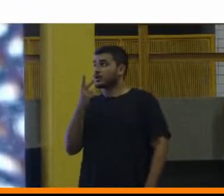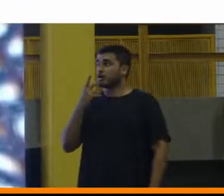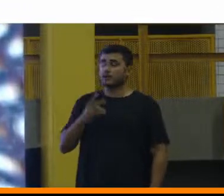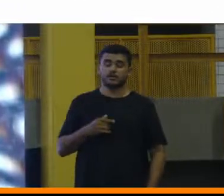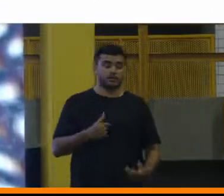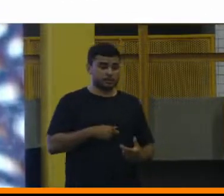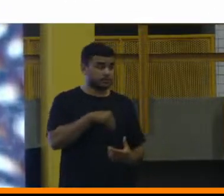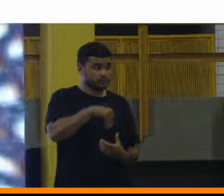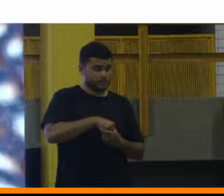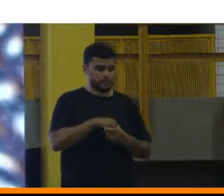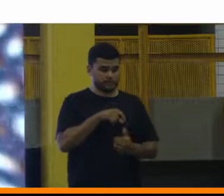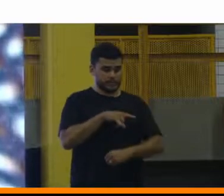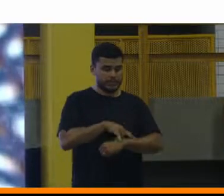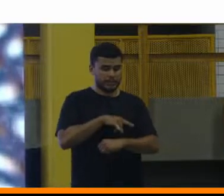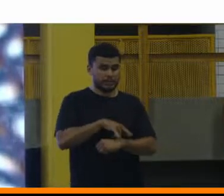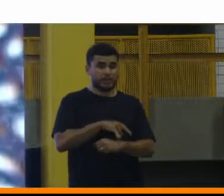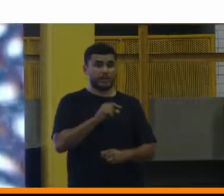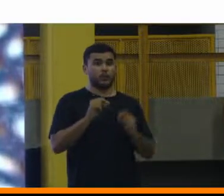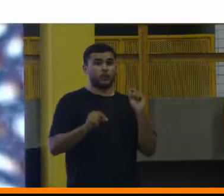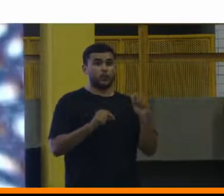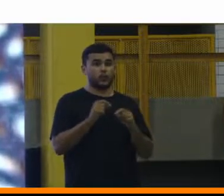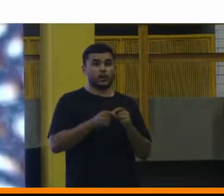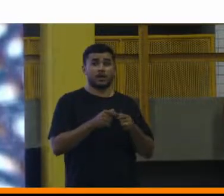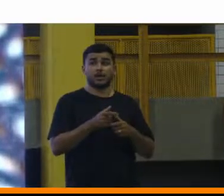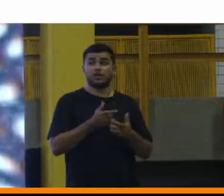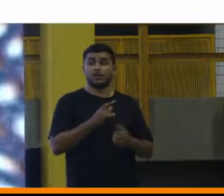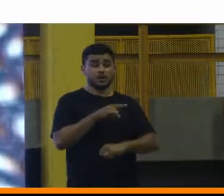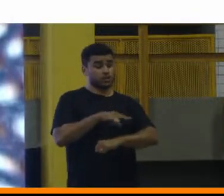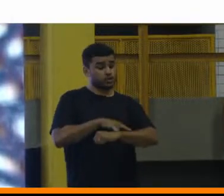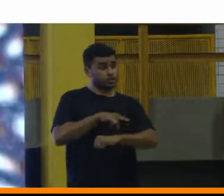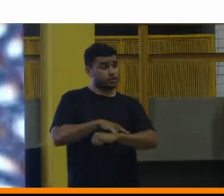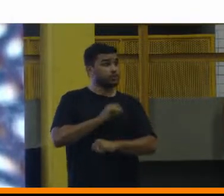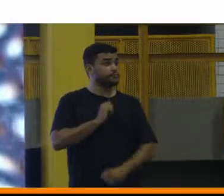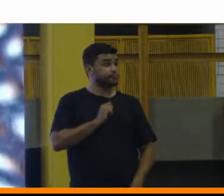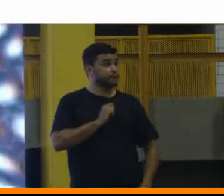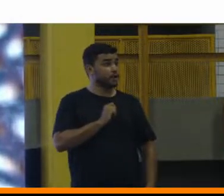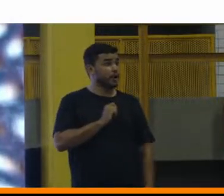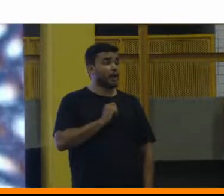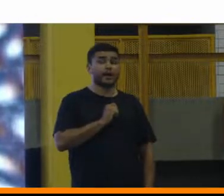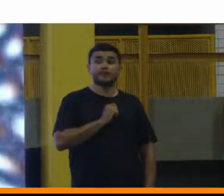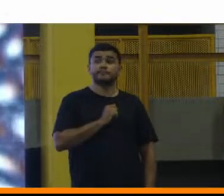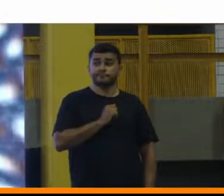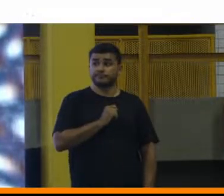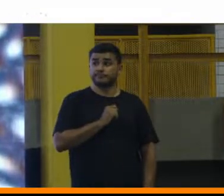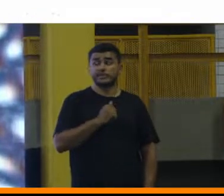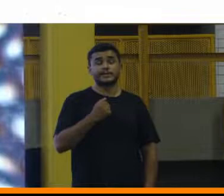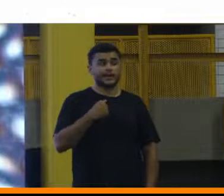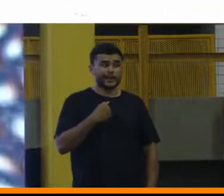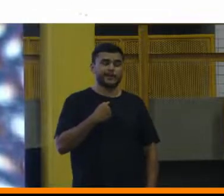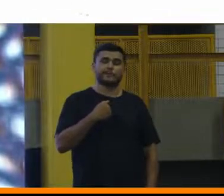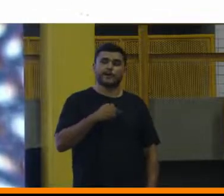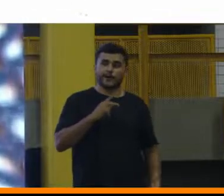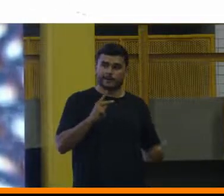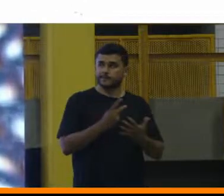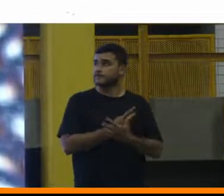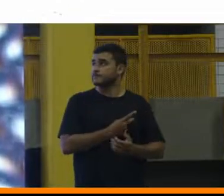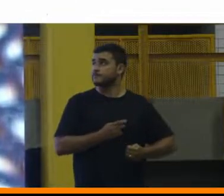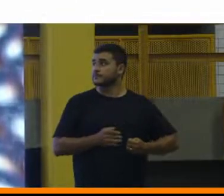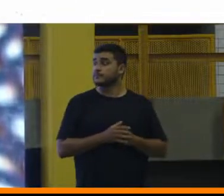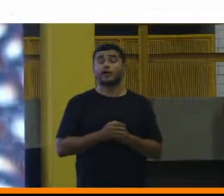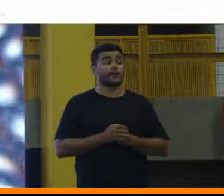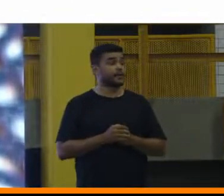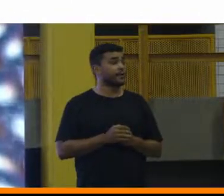do ônibus, na hora que você vai lá, né, fazer a mira. Eu até hoje, para mim, é